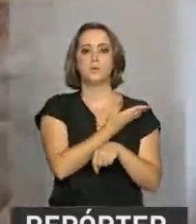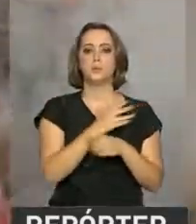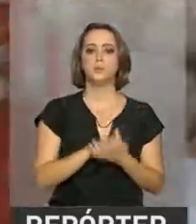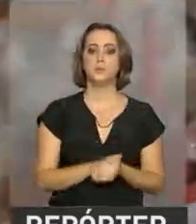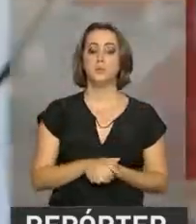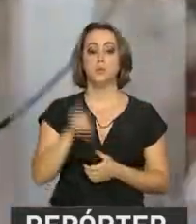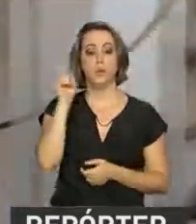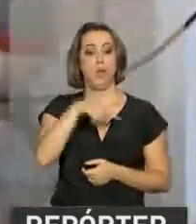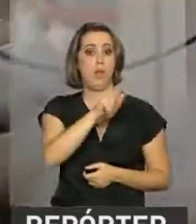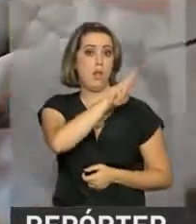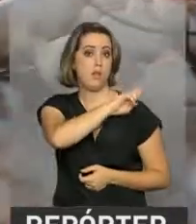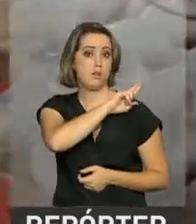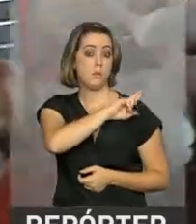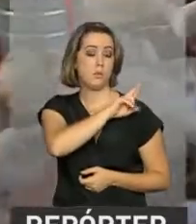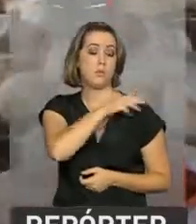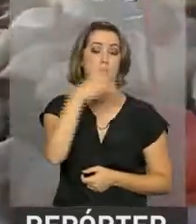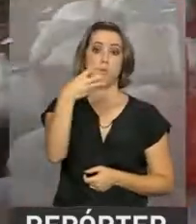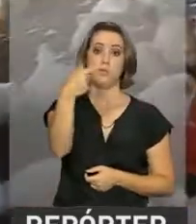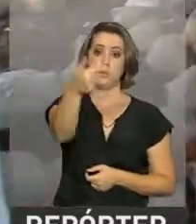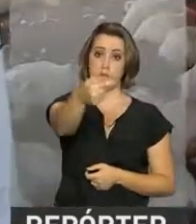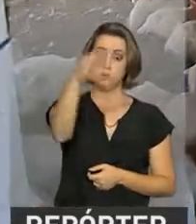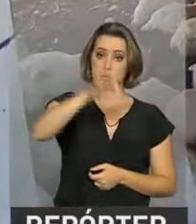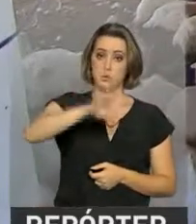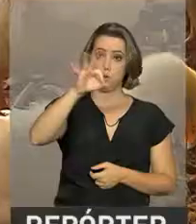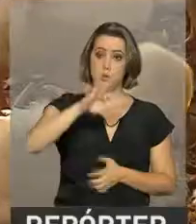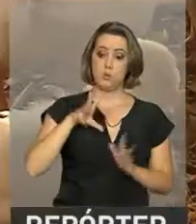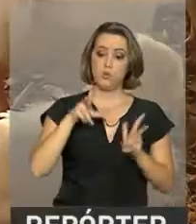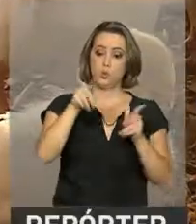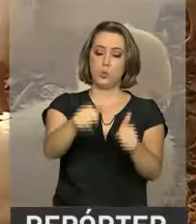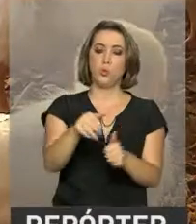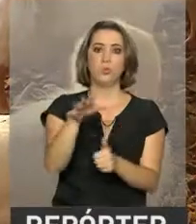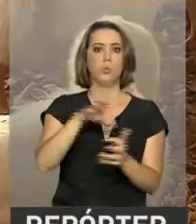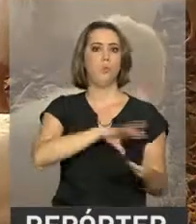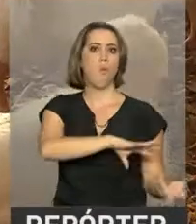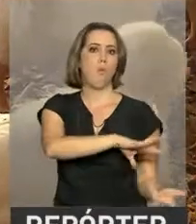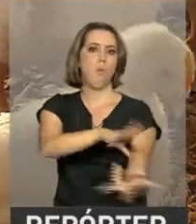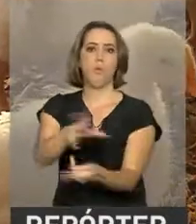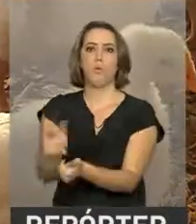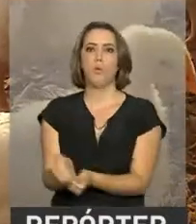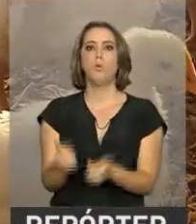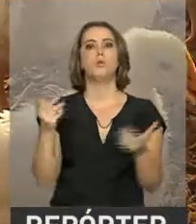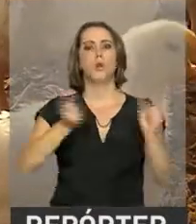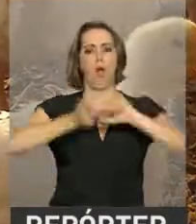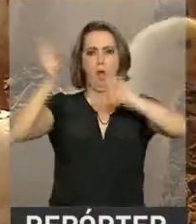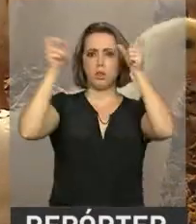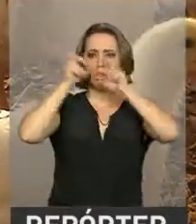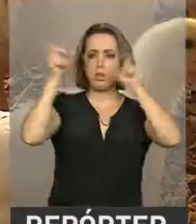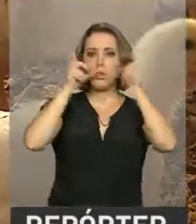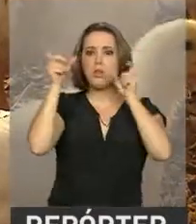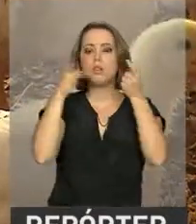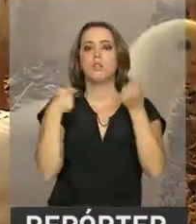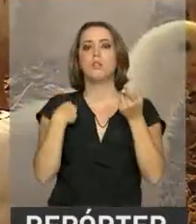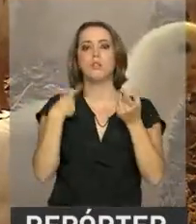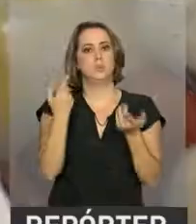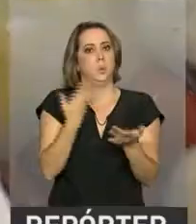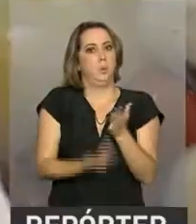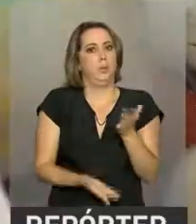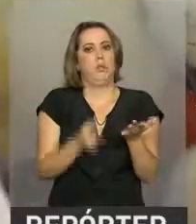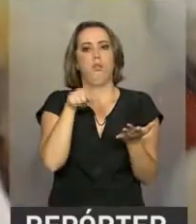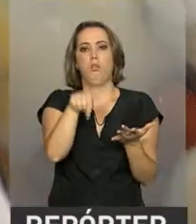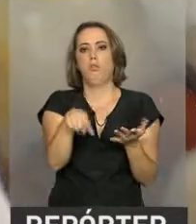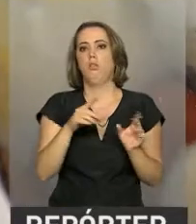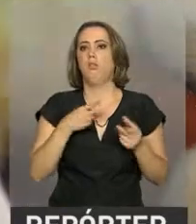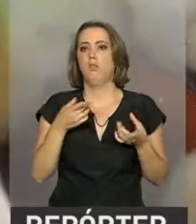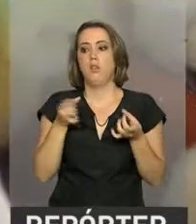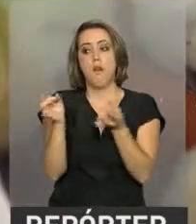Responsáveis por 37% da carne de frango consumida no mundo, os produtores brasileiros estão atentos para não perder esse mercado. E